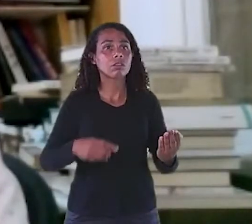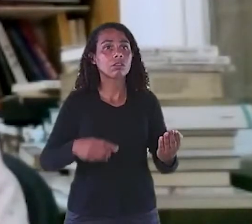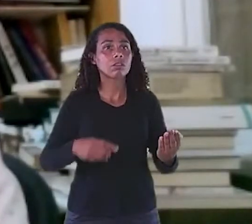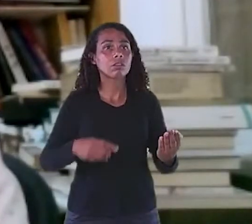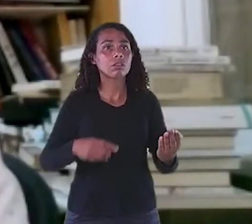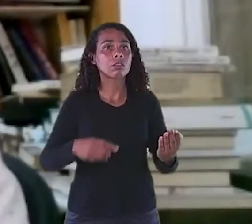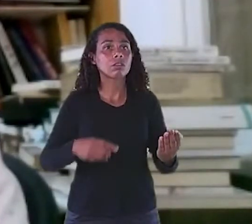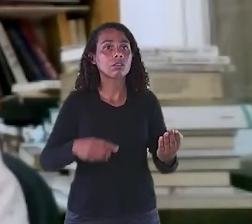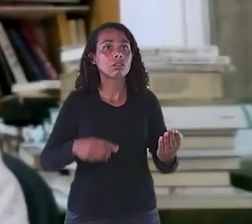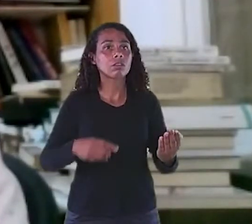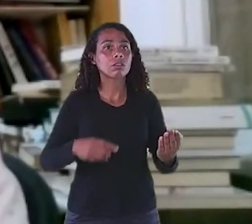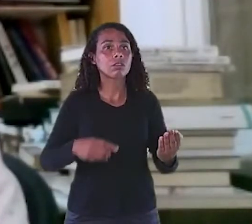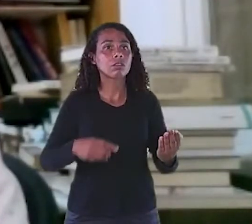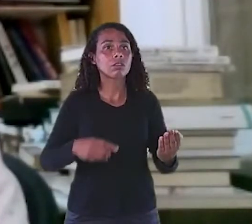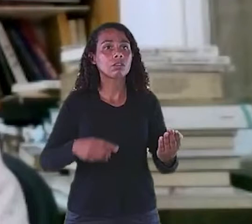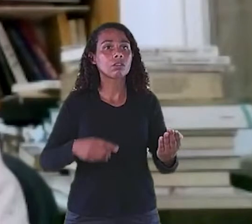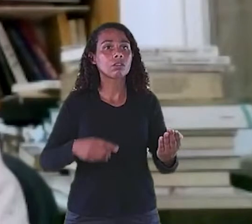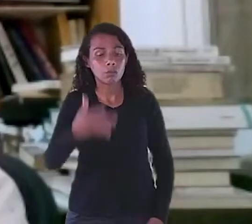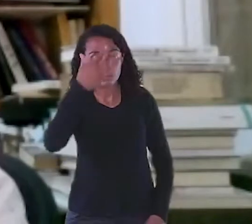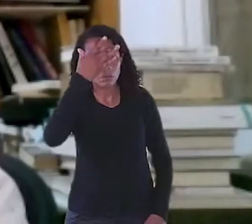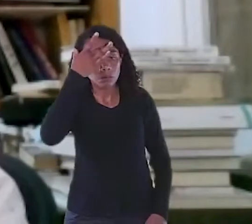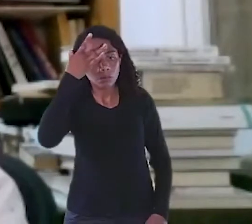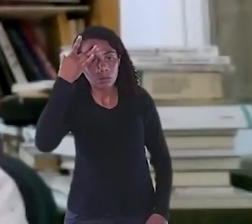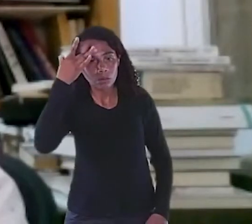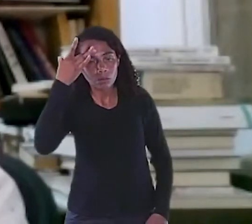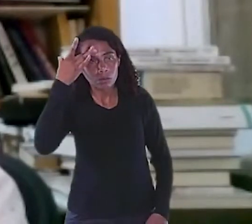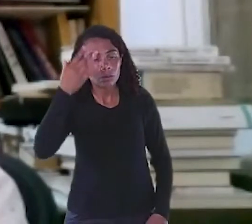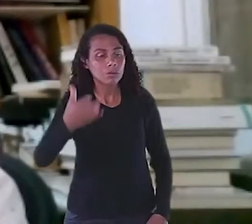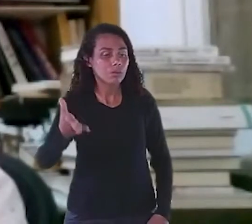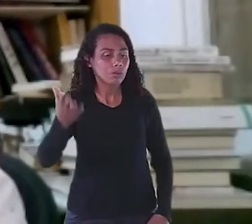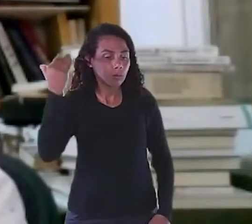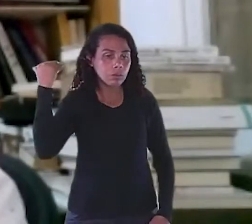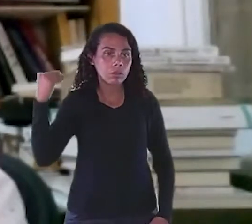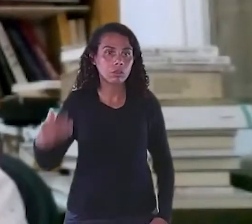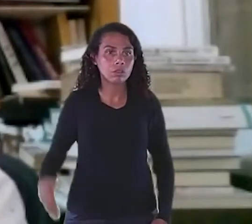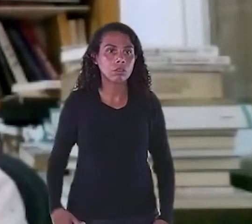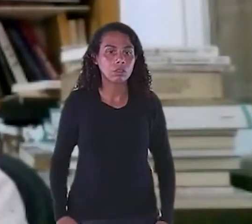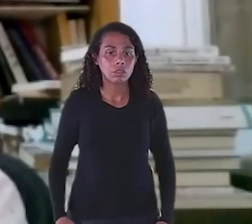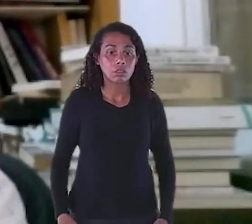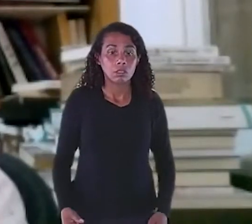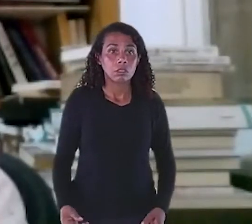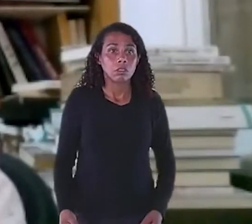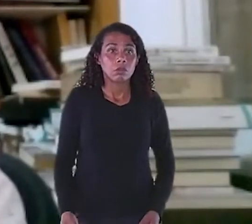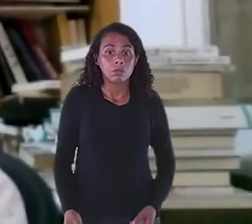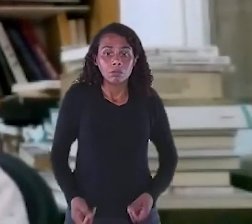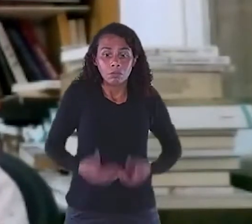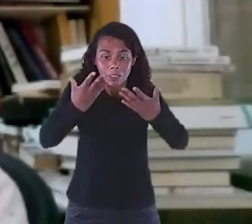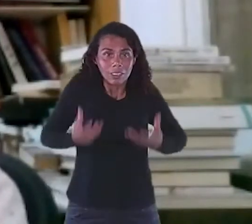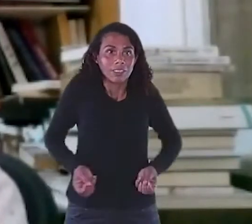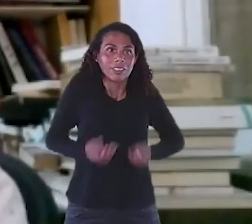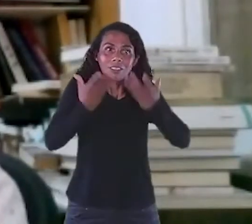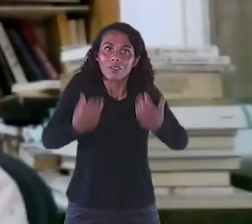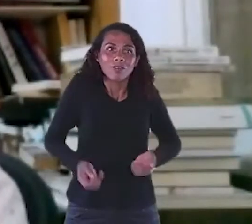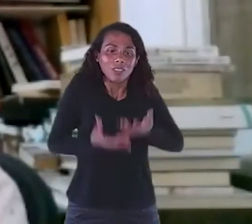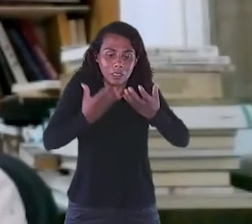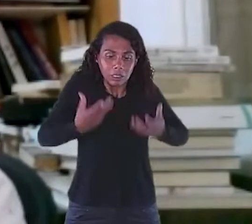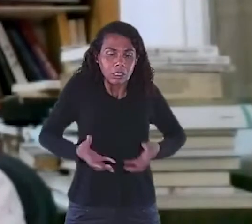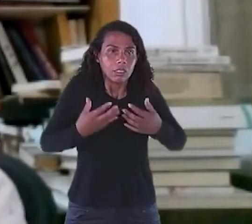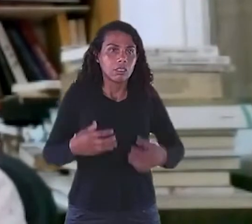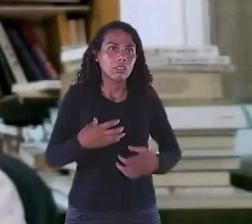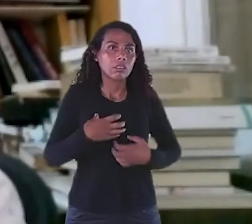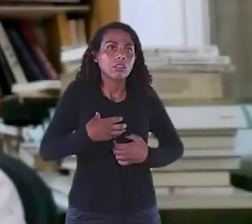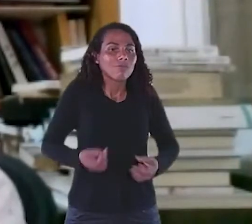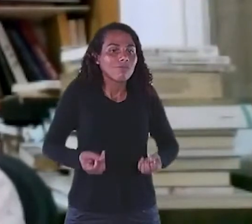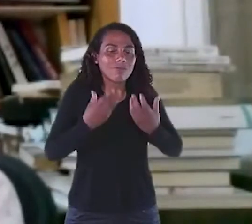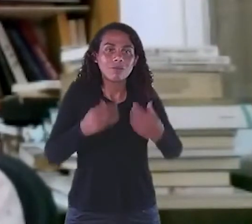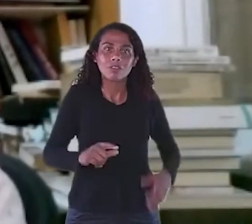né? Eu fui encontrar isso mais tarde na universidade. Quando eu entrei, eu peguei, tinha uma turma ali que, em geral, não